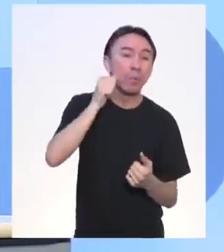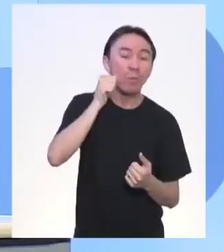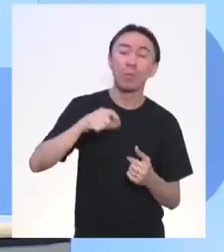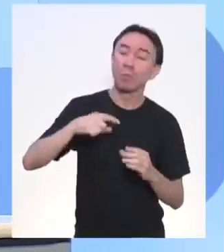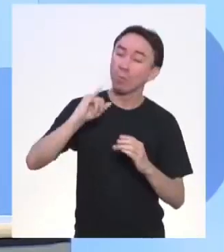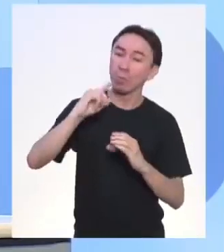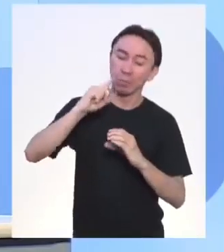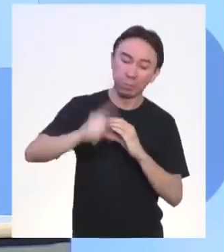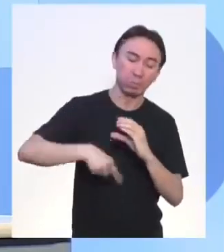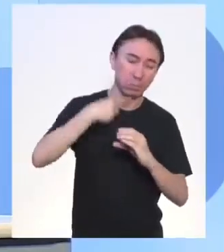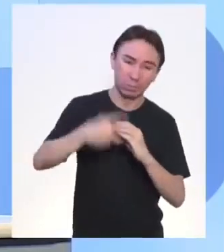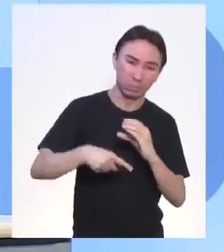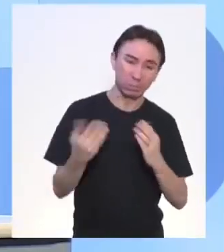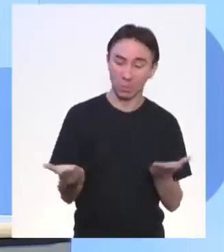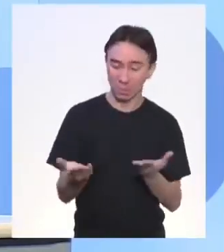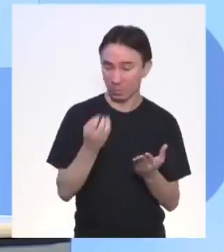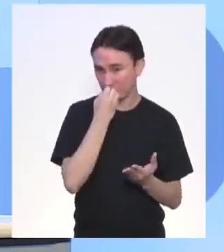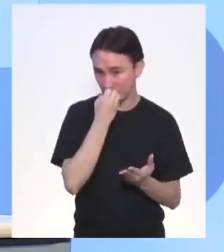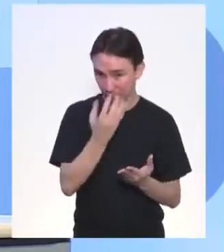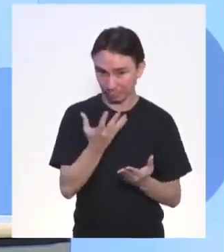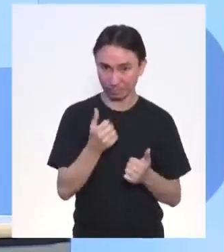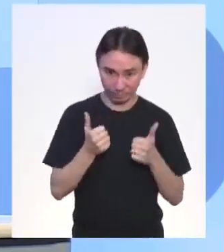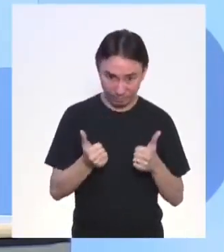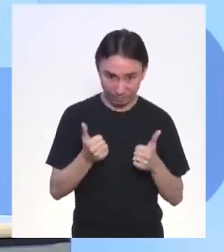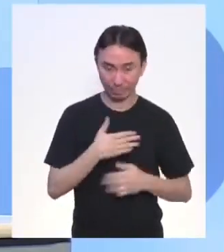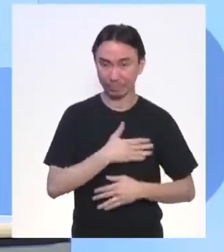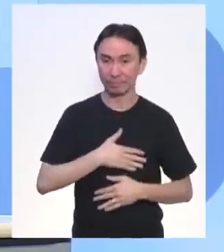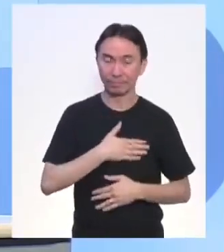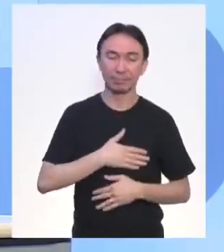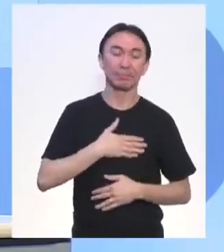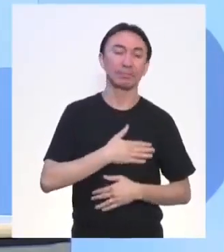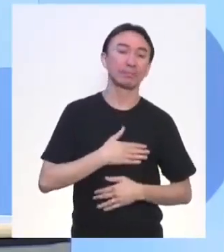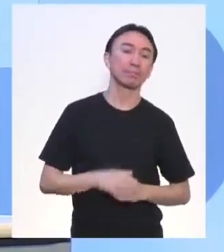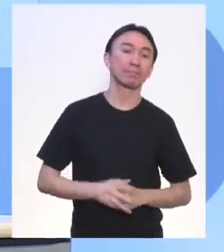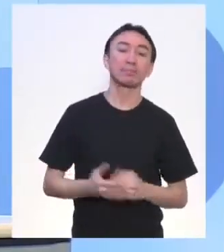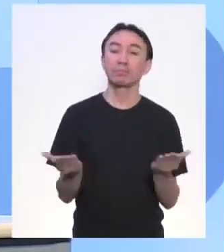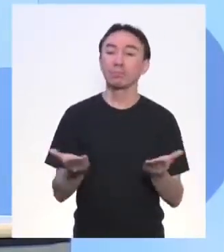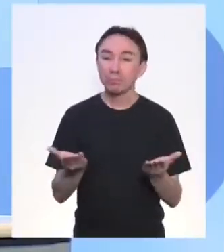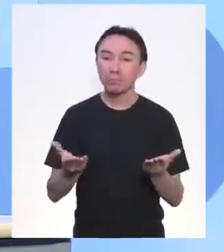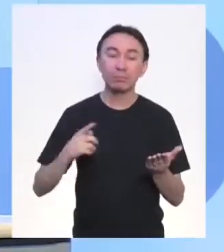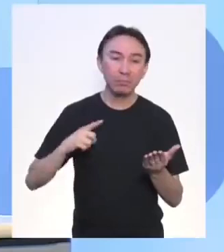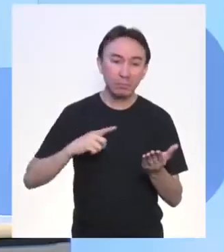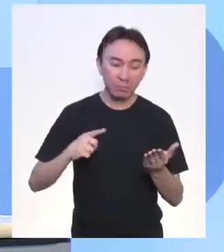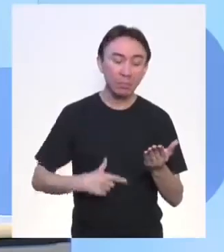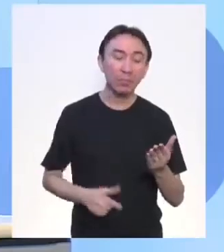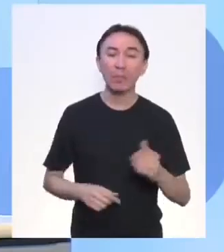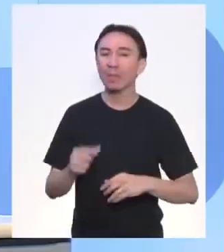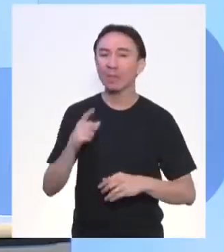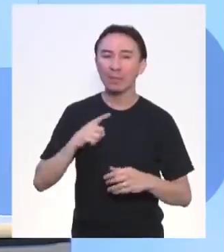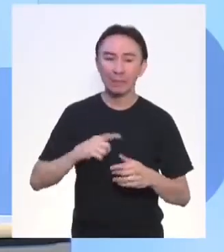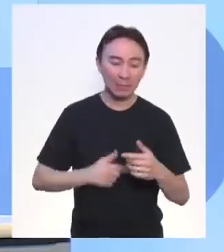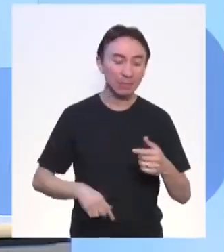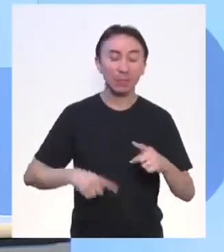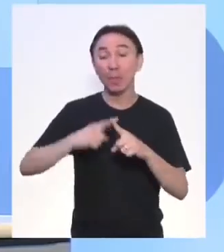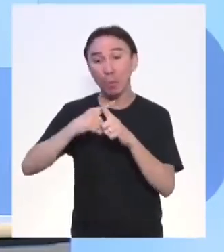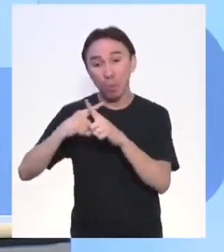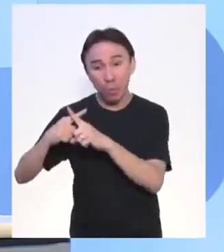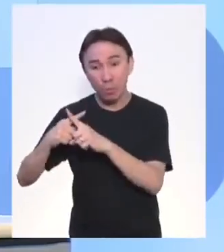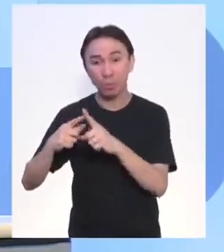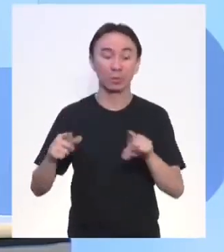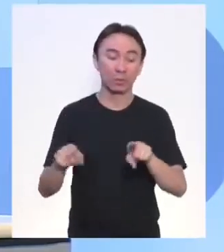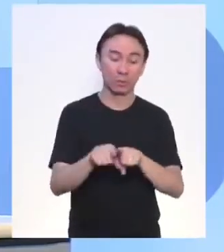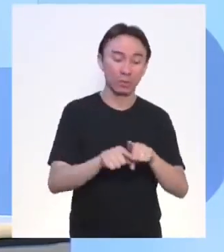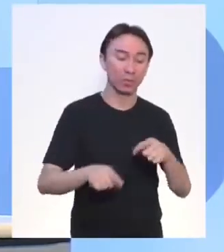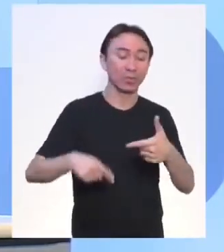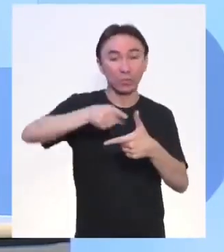mulheres do Brasil também. Tudo bem? Hoje começaremos a falar sobre múltiplos e divisores, uma nova habilidade que começa lá a